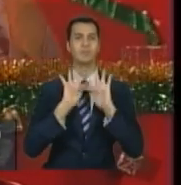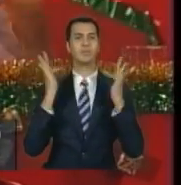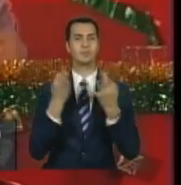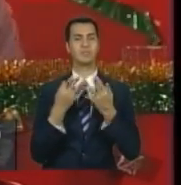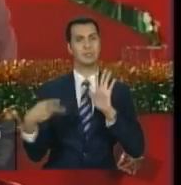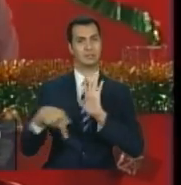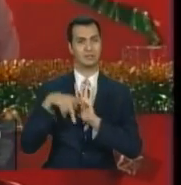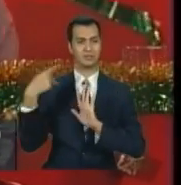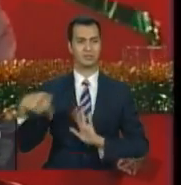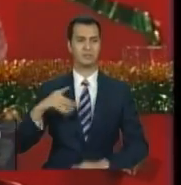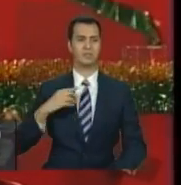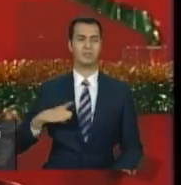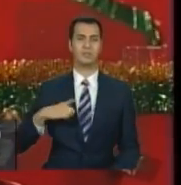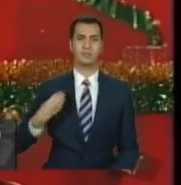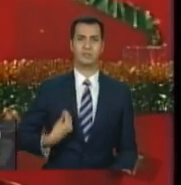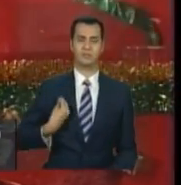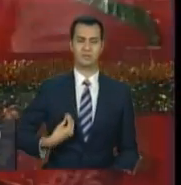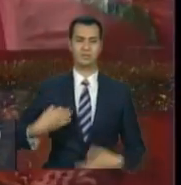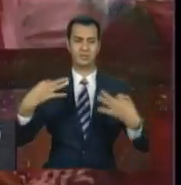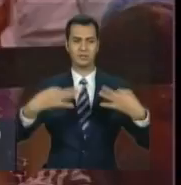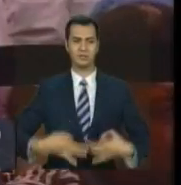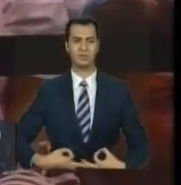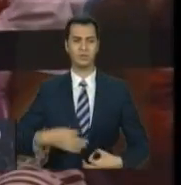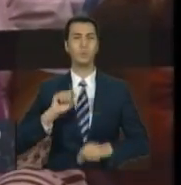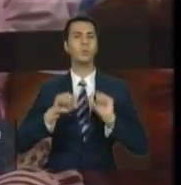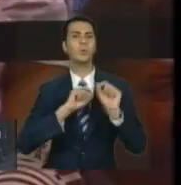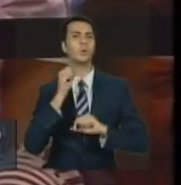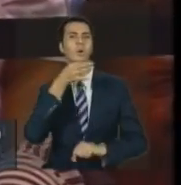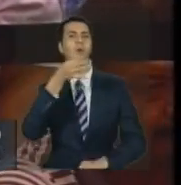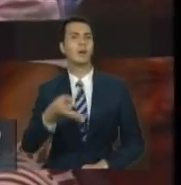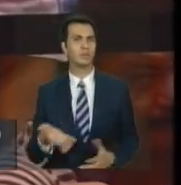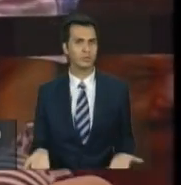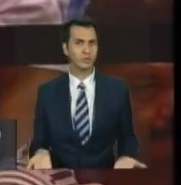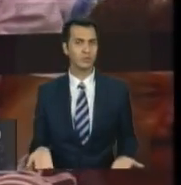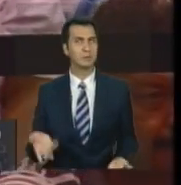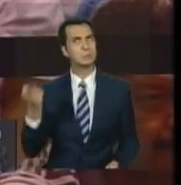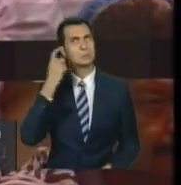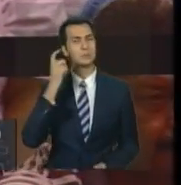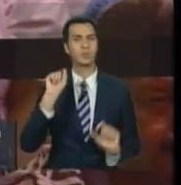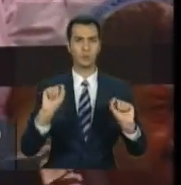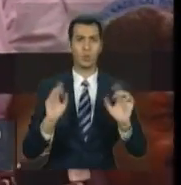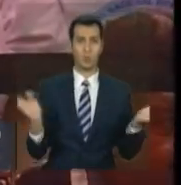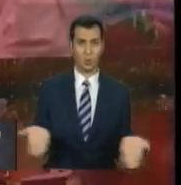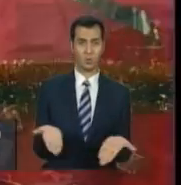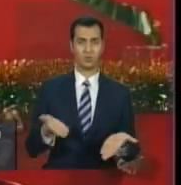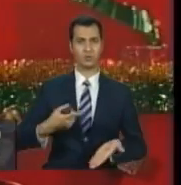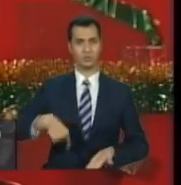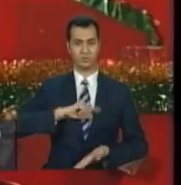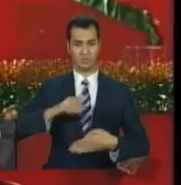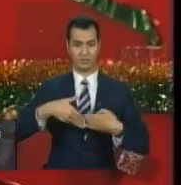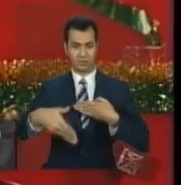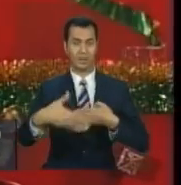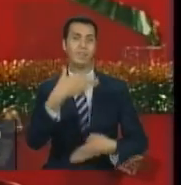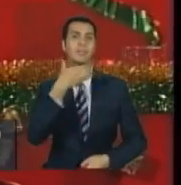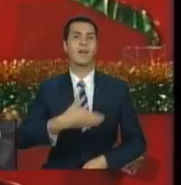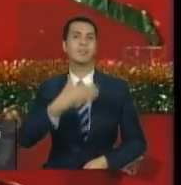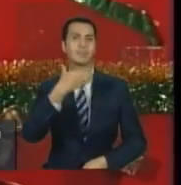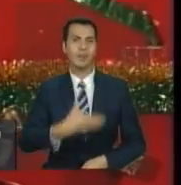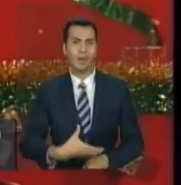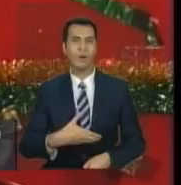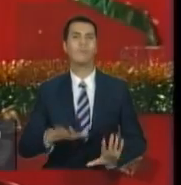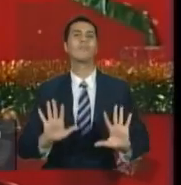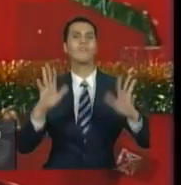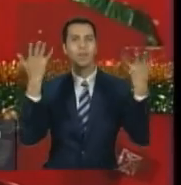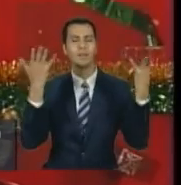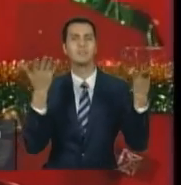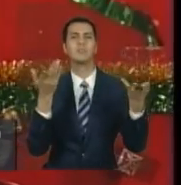dela uma vida digna. O que eu acho que nós temos nesse dia de Natal querer é isso. O que cada